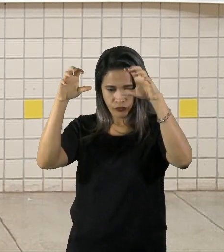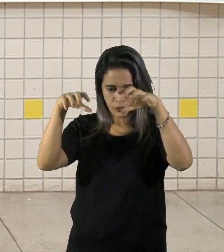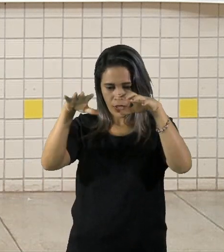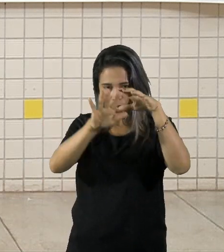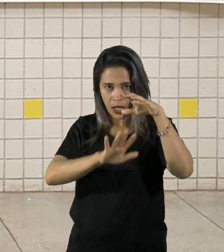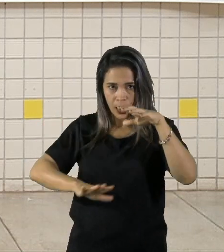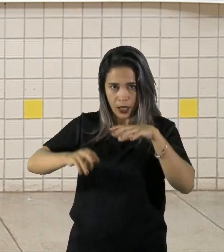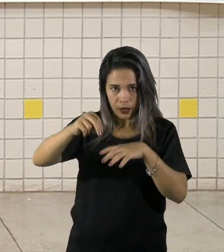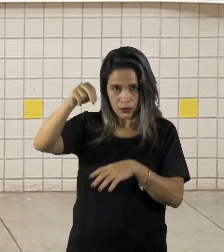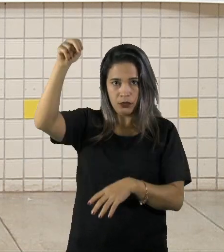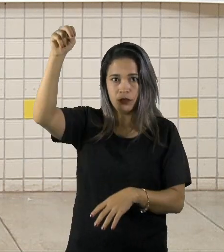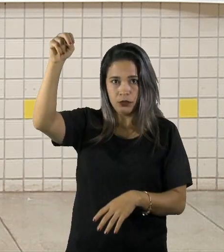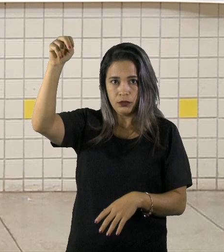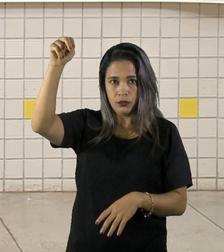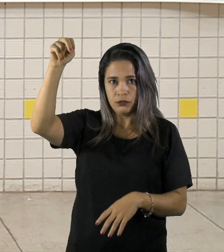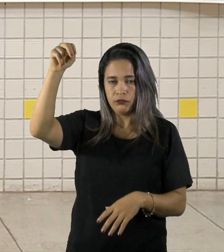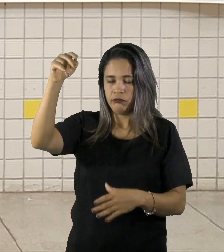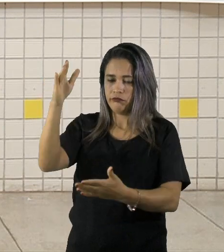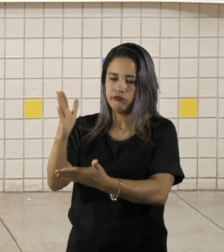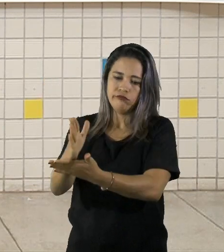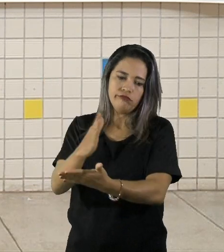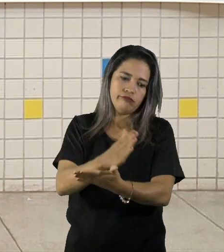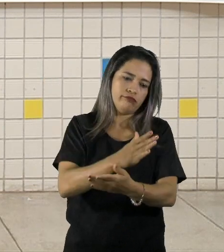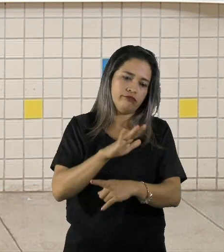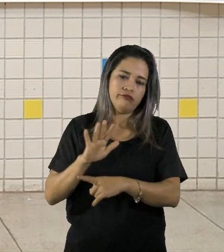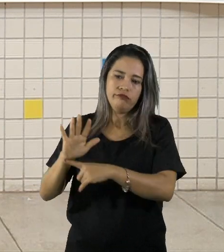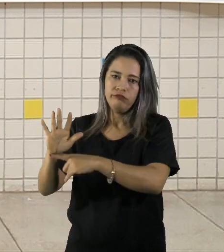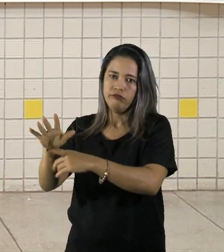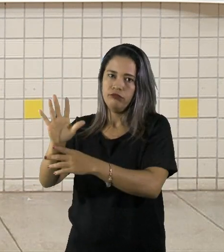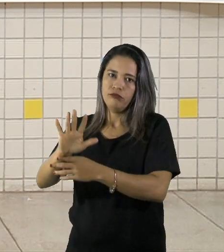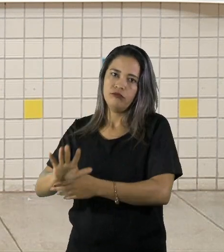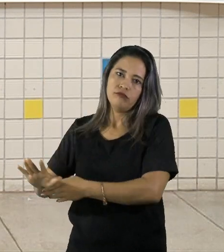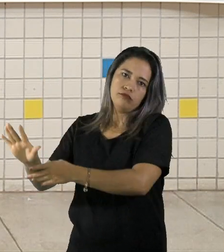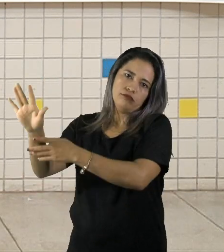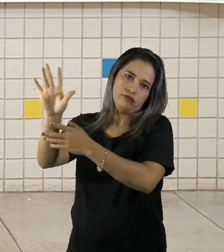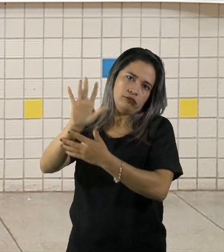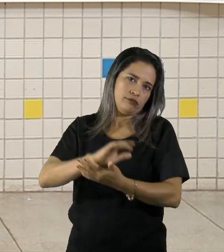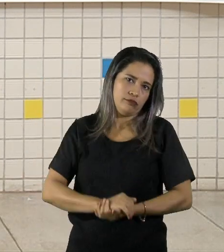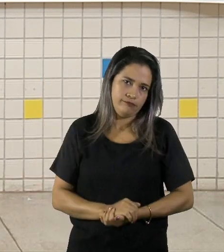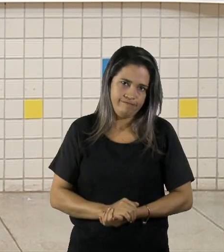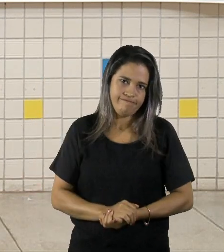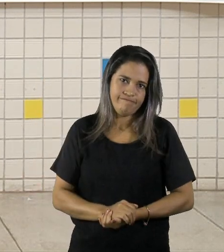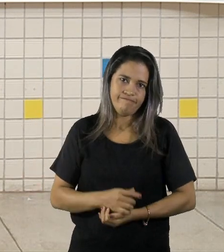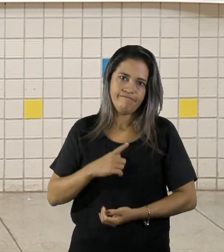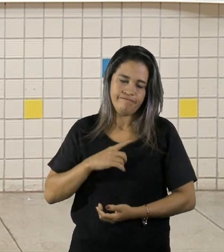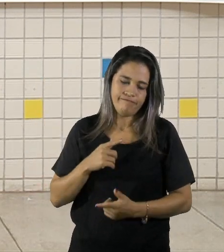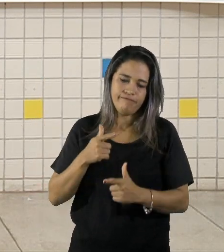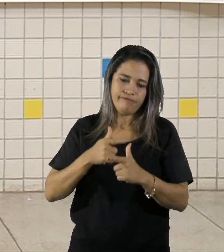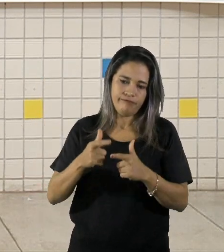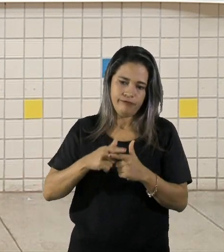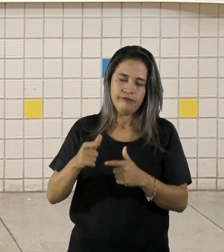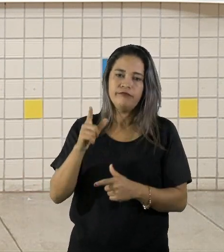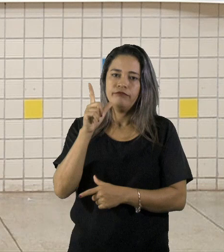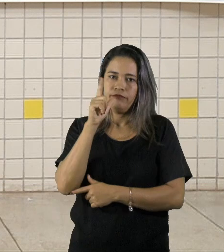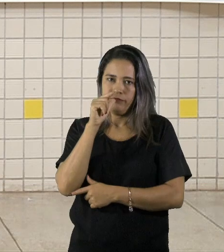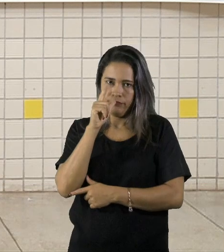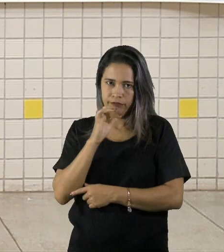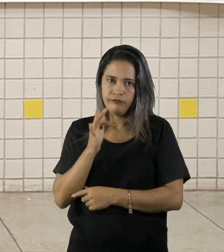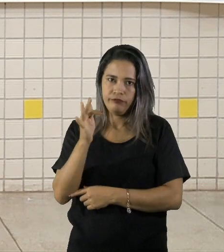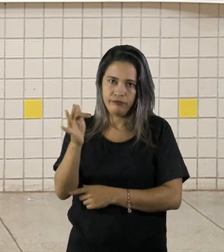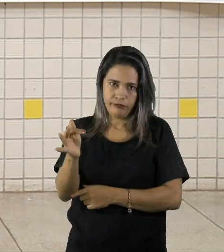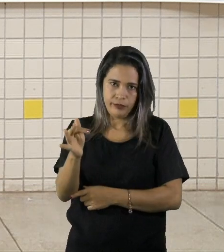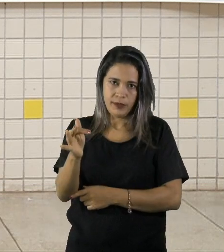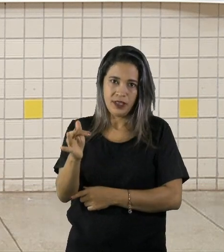norte, ela não vai ser distribuída pelo resto do país. Nós podemos ter, então, graves problemas de água, principalmente na